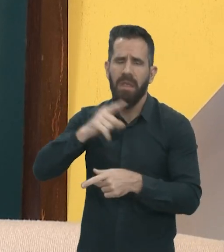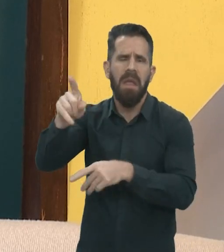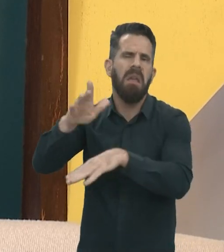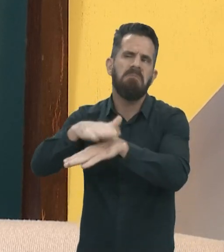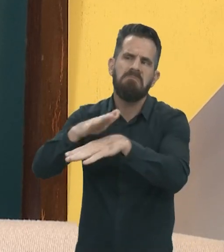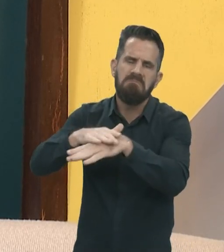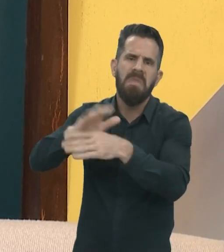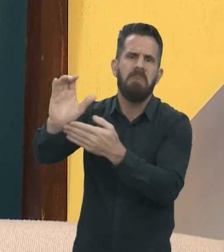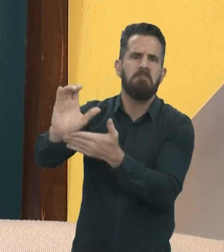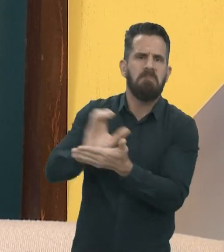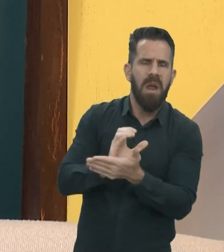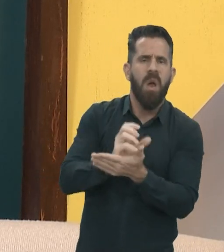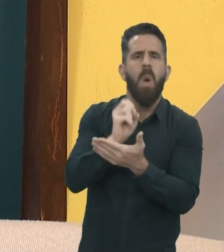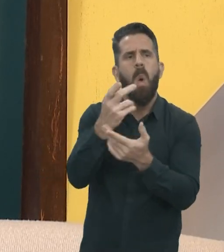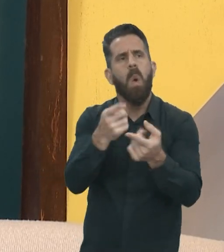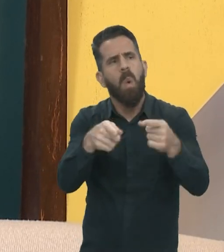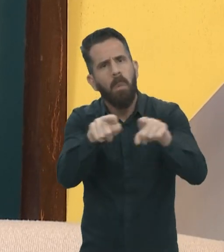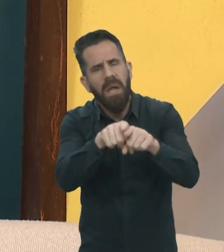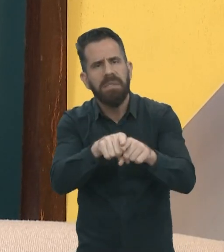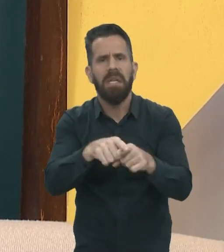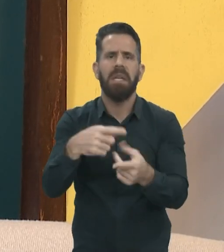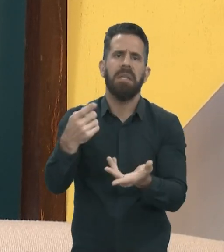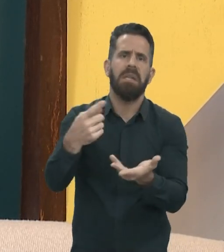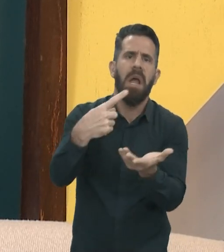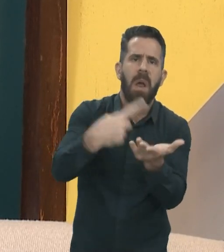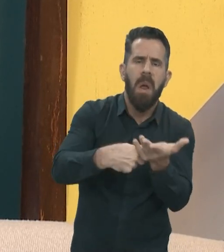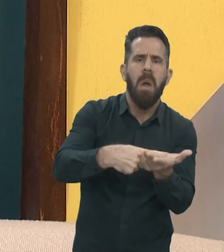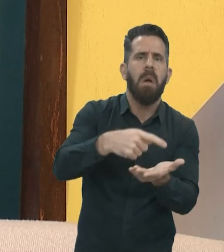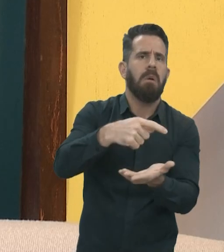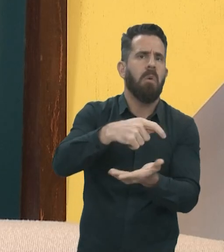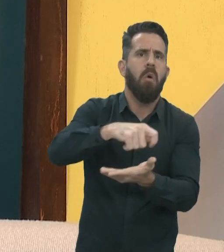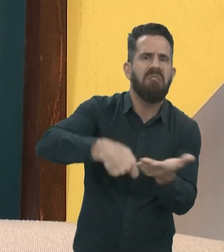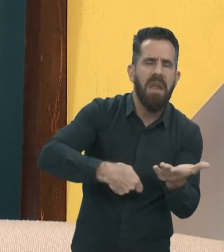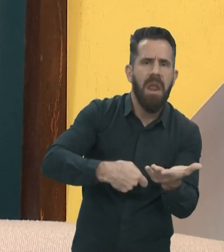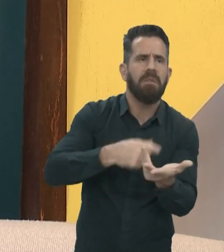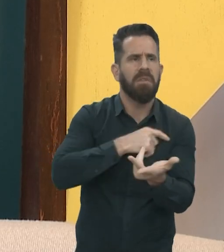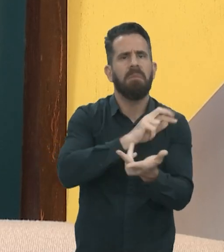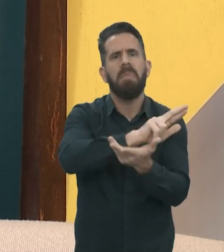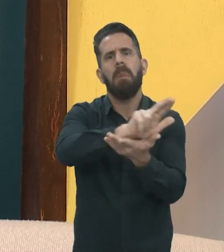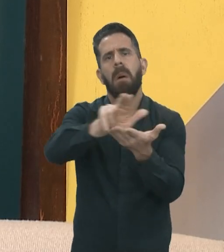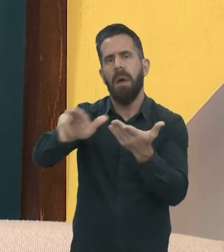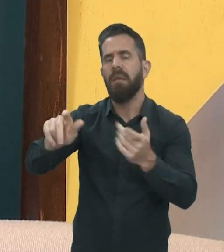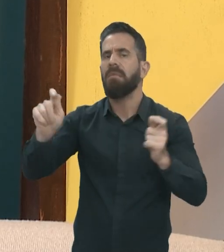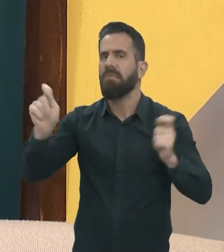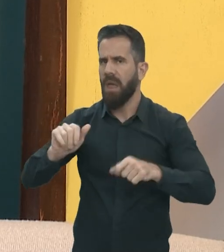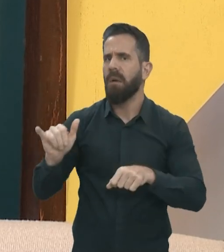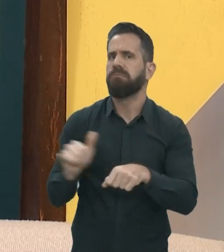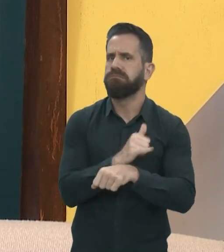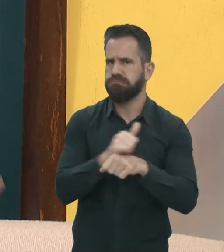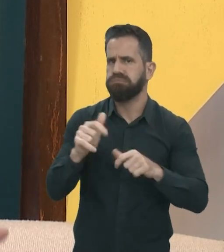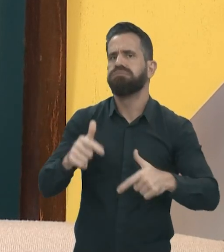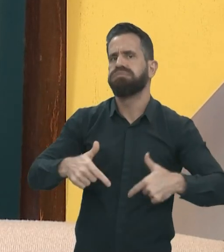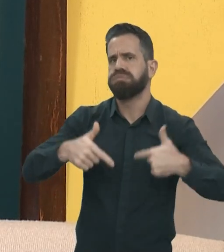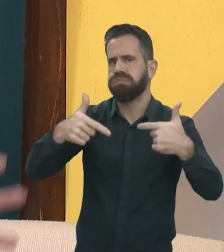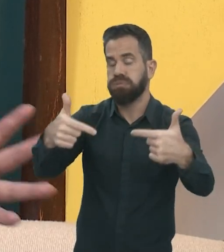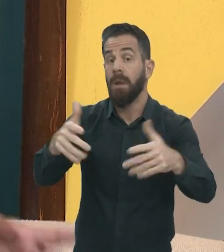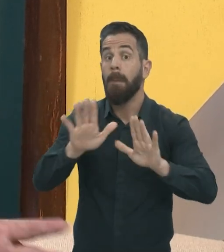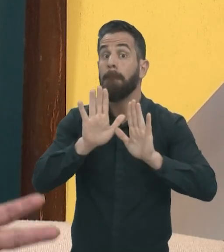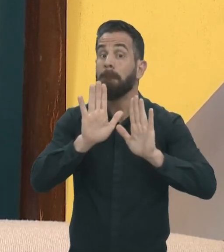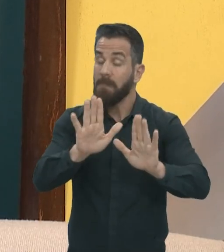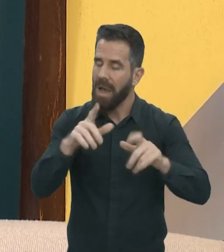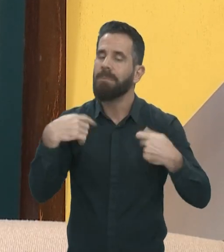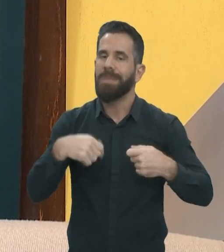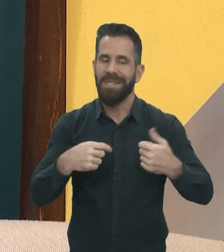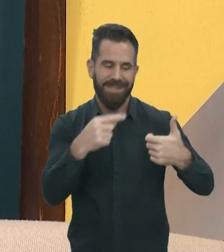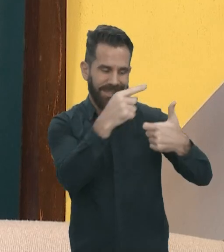os convênios. É possível atuar de diferentes formas, ampliando essa captação, mas também estabelecendo focos, que são